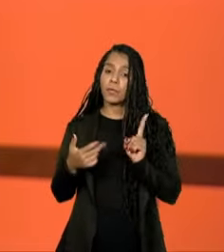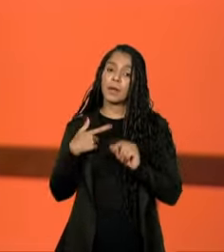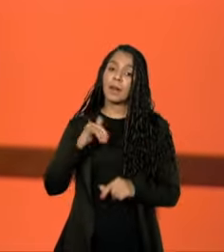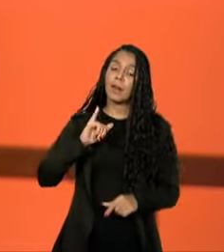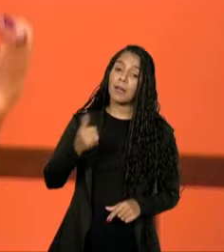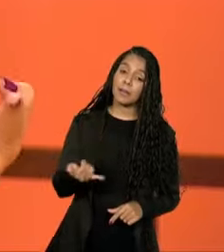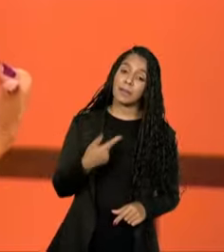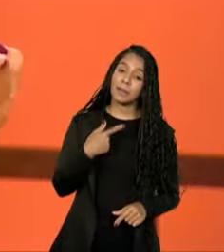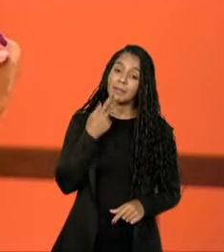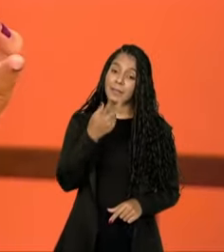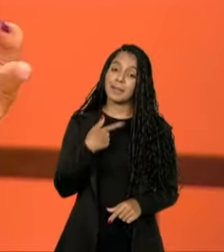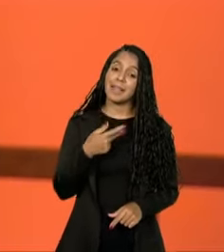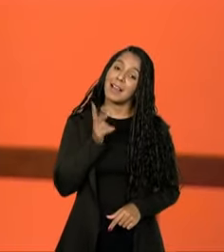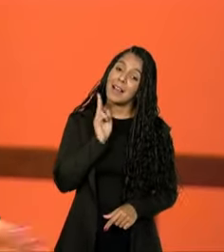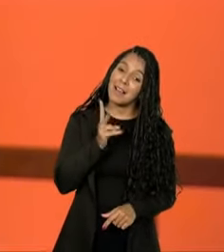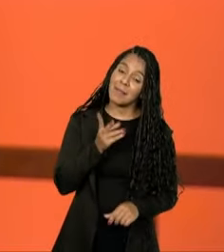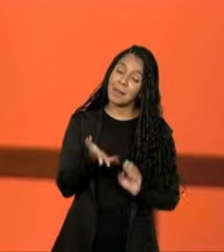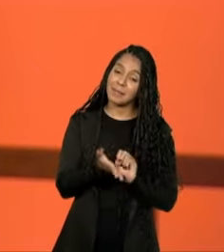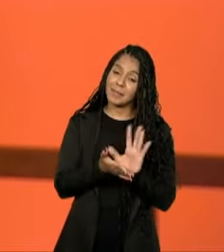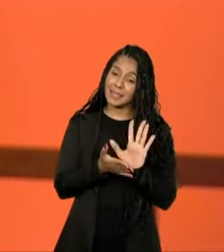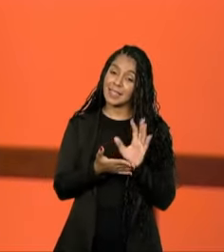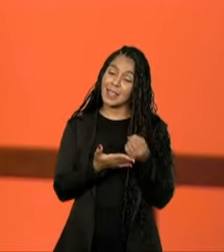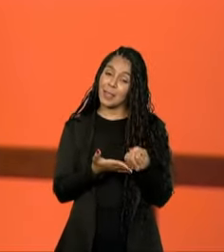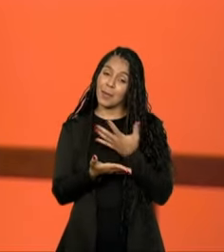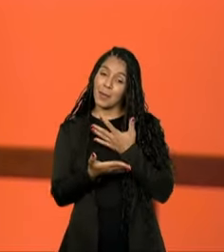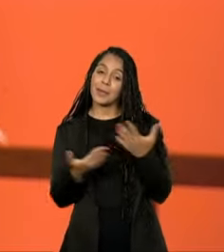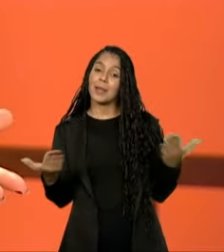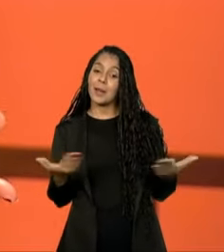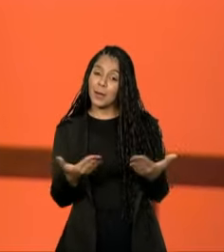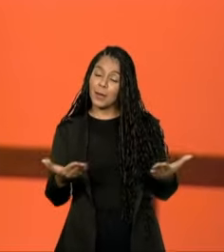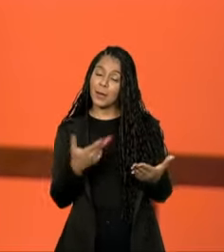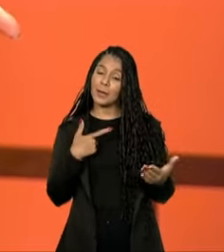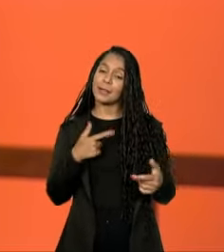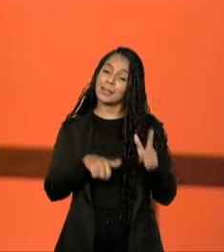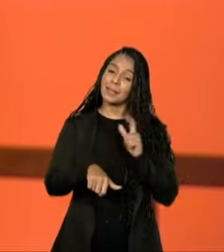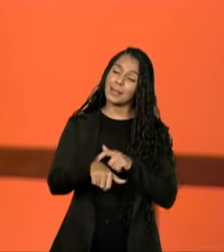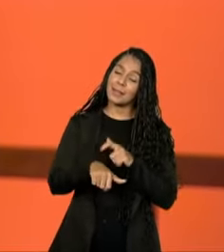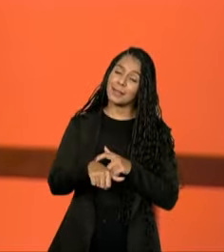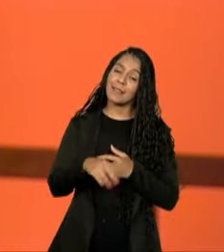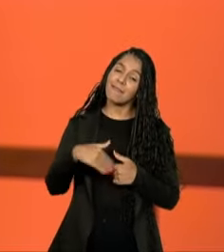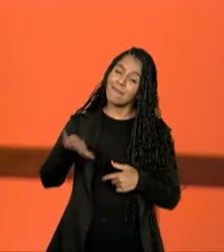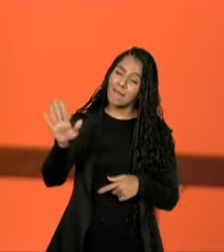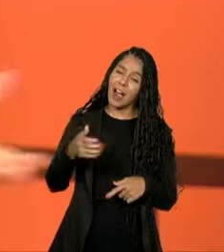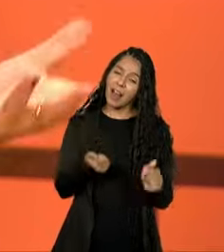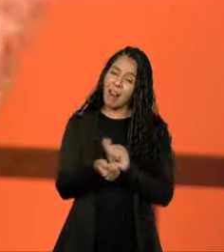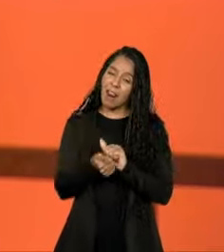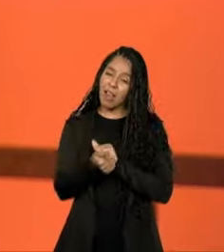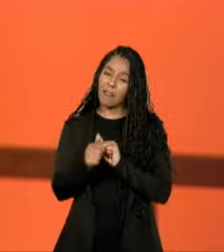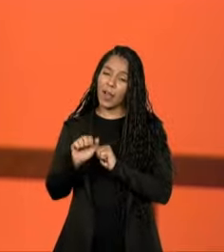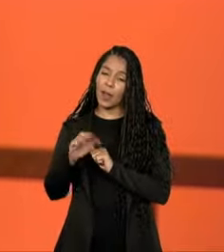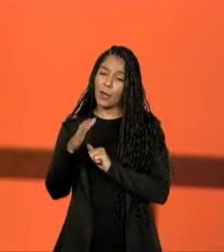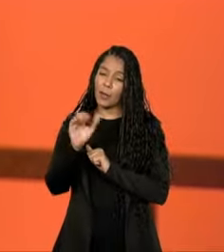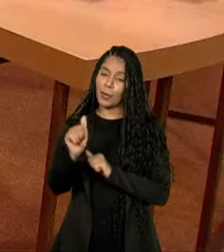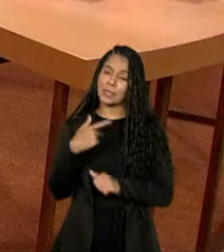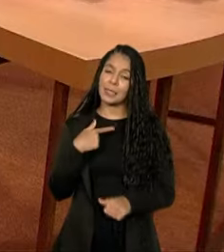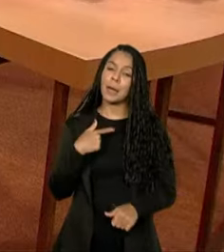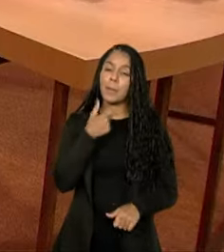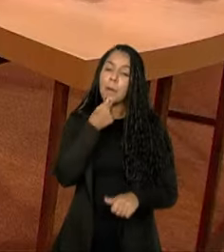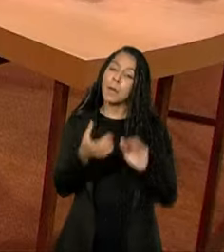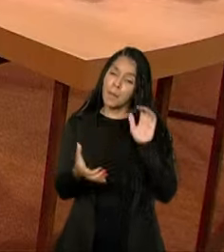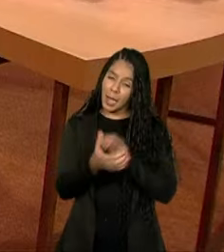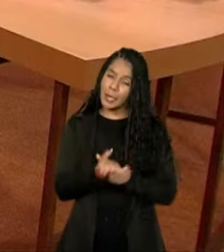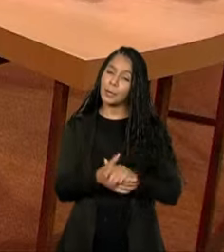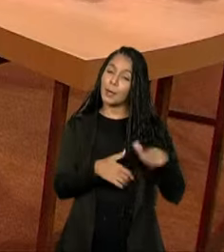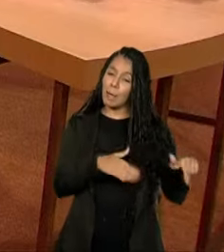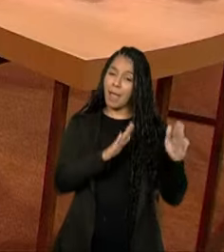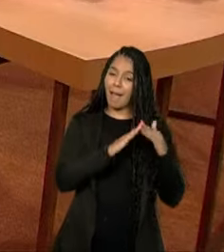aproveitar para te mandar a mesma mensagem que estão me mandando aqui. Você deve estar com tempo. Vai lavar uma louça, poxa. Meu marido lava a beça lá em